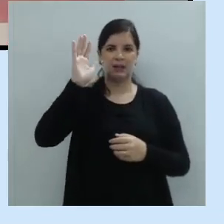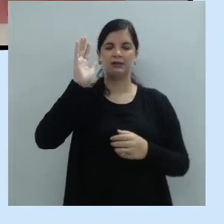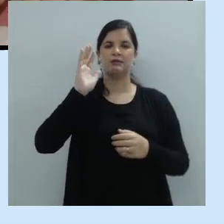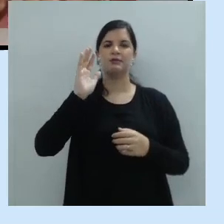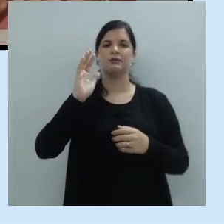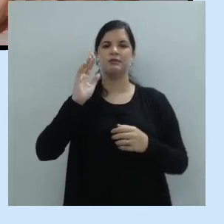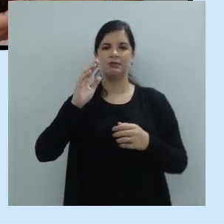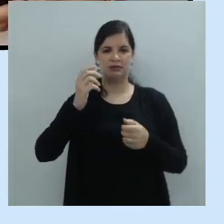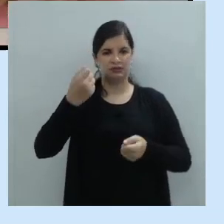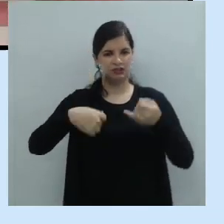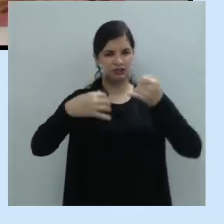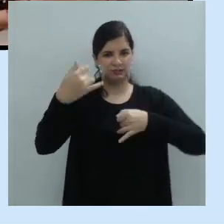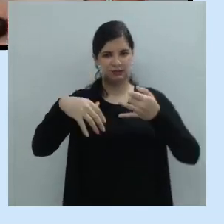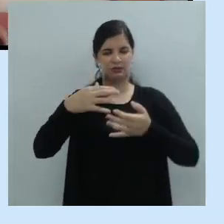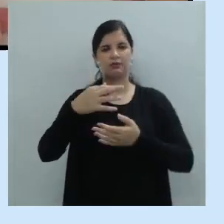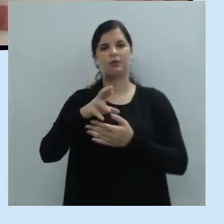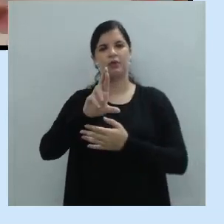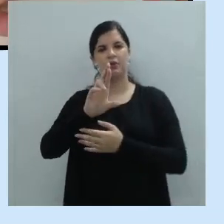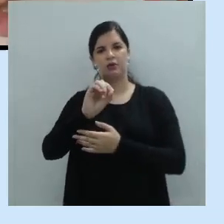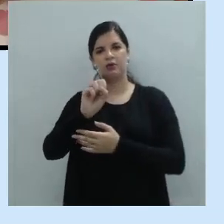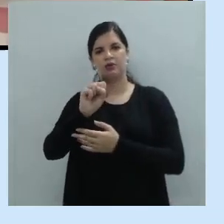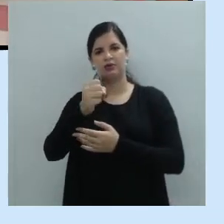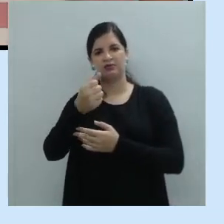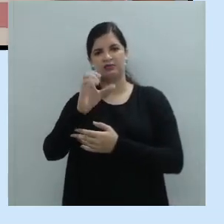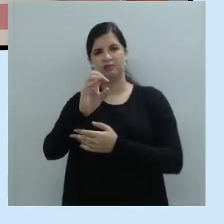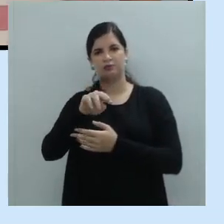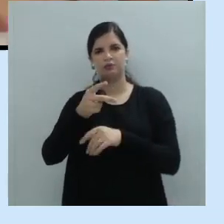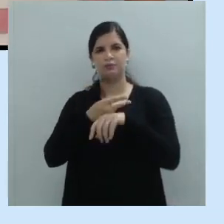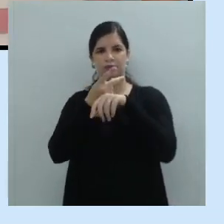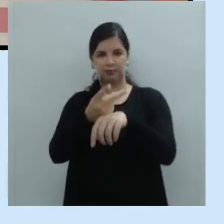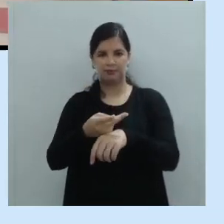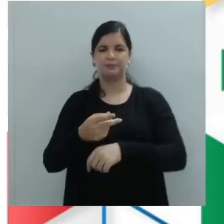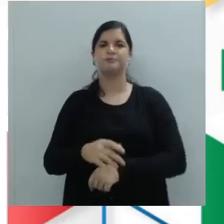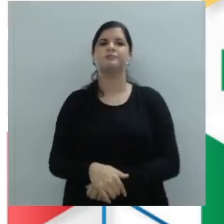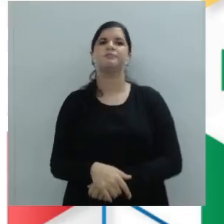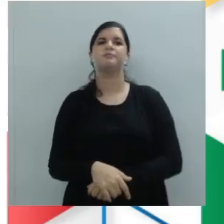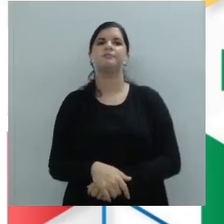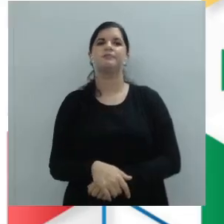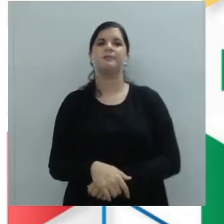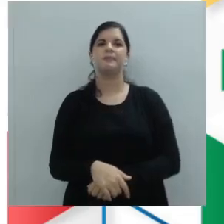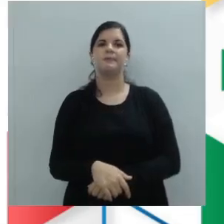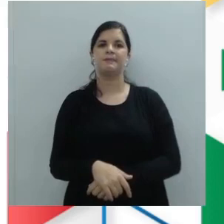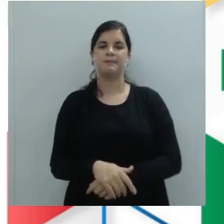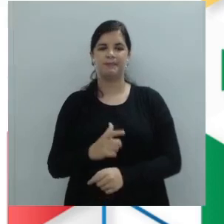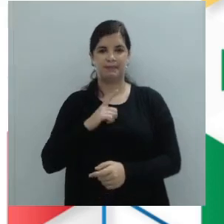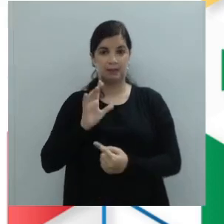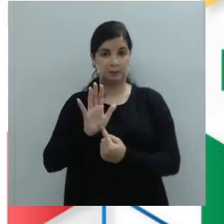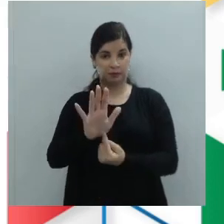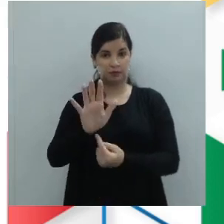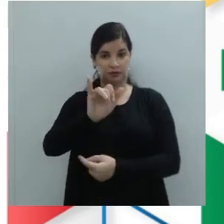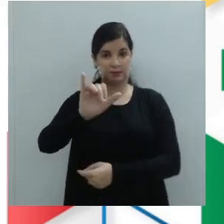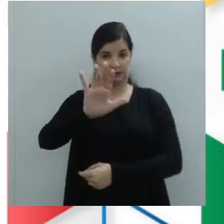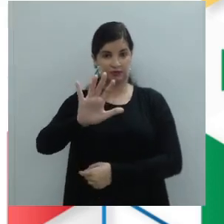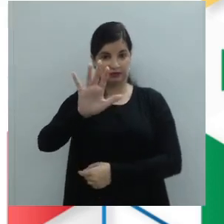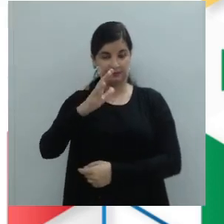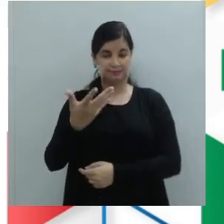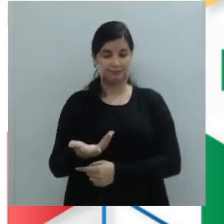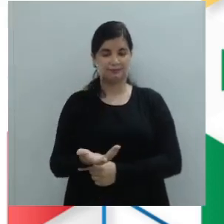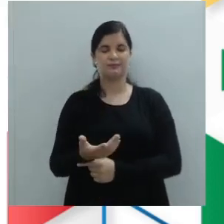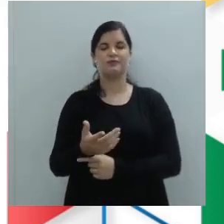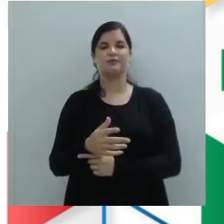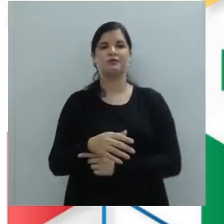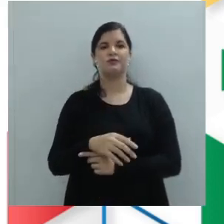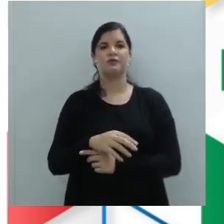são pontos que a Rosa Cruz busca. Vamos adiante, trago para vocês um símbolo. Olha aí, Rosa